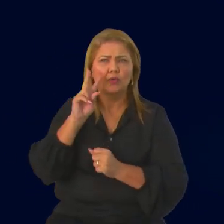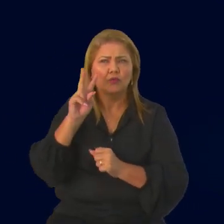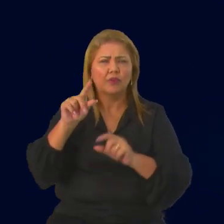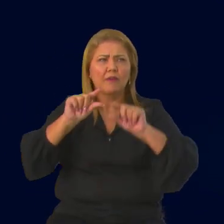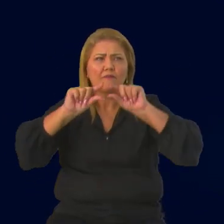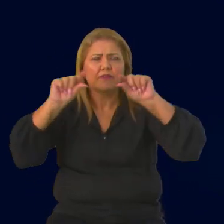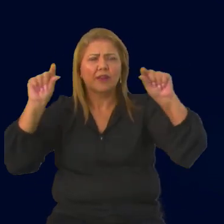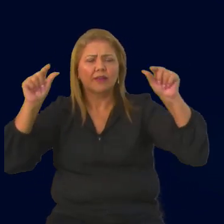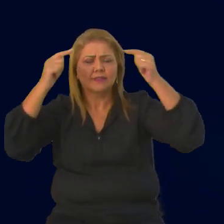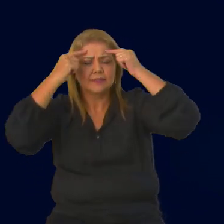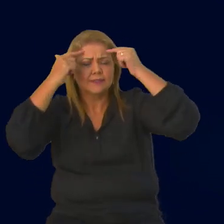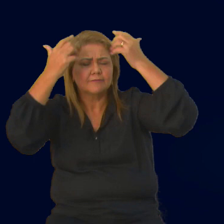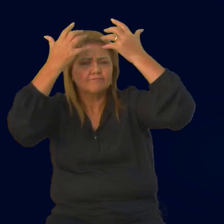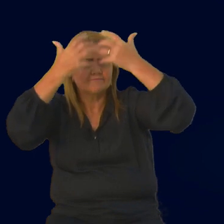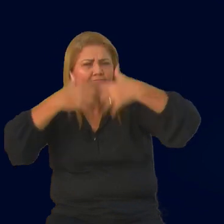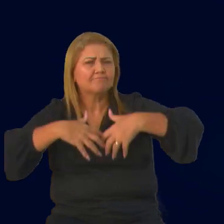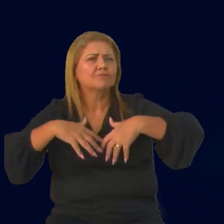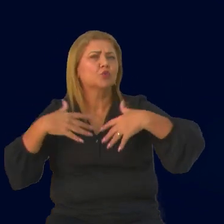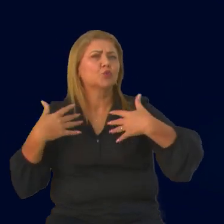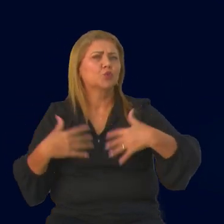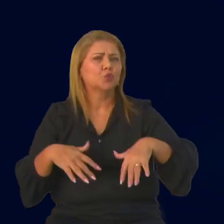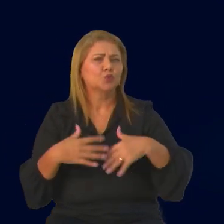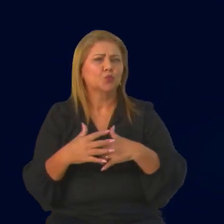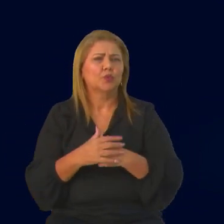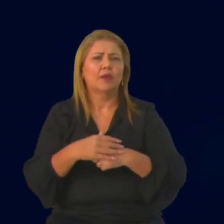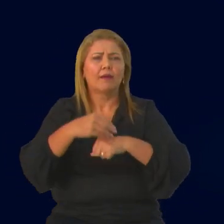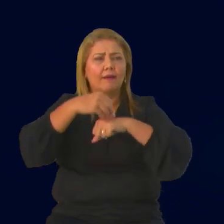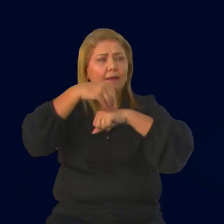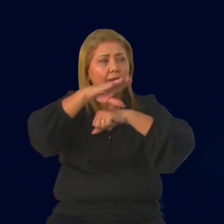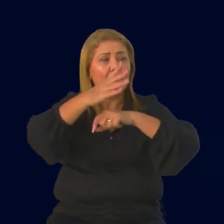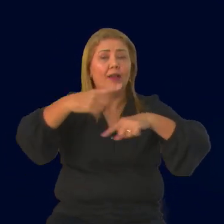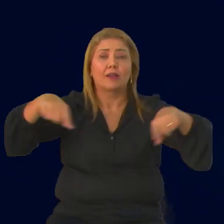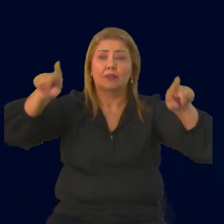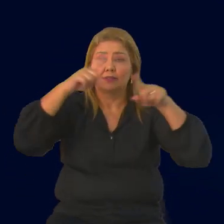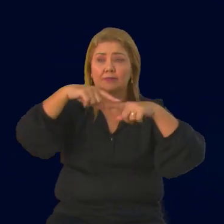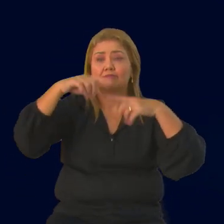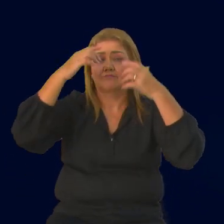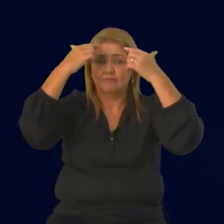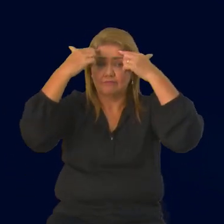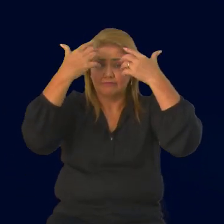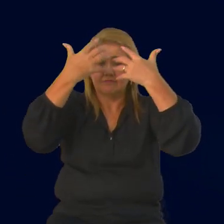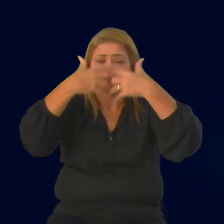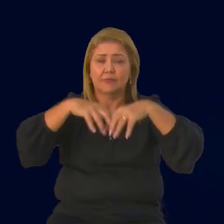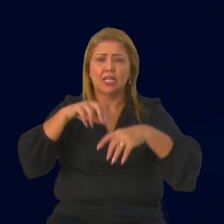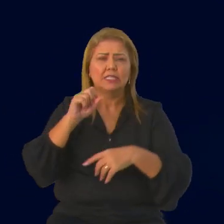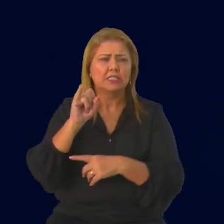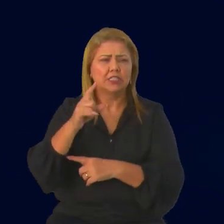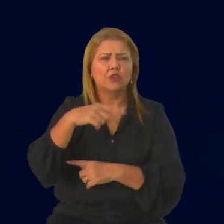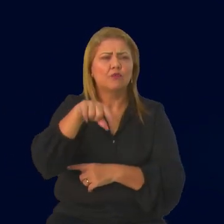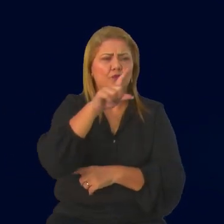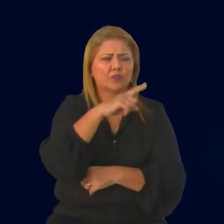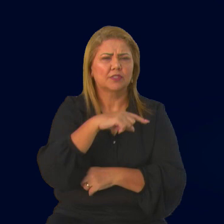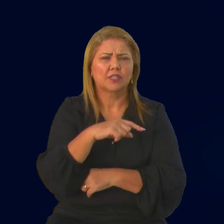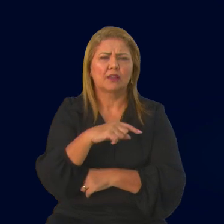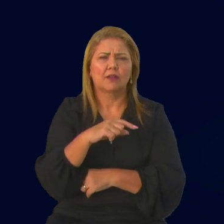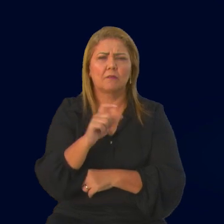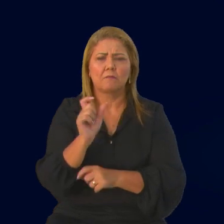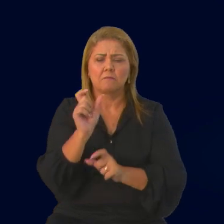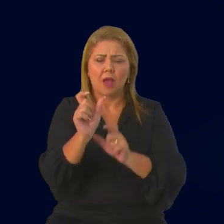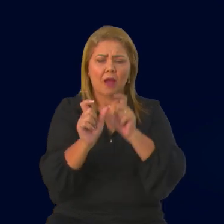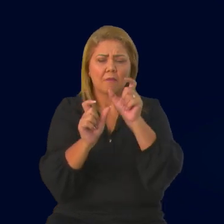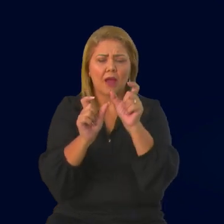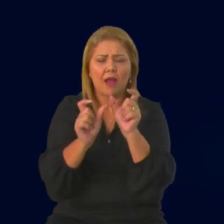fez refletir demais. E eu trago para vocês refletirem. Se você pudesse comer as suas